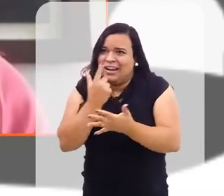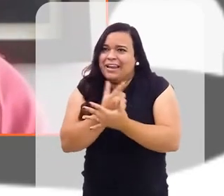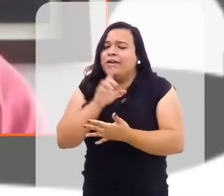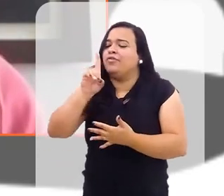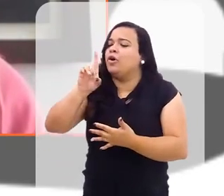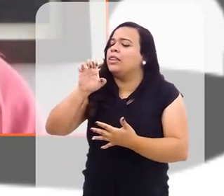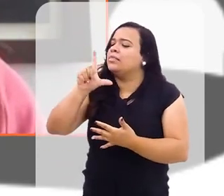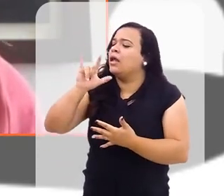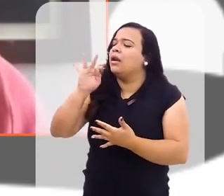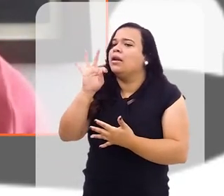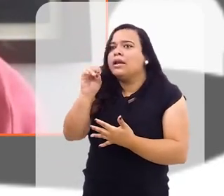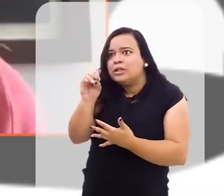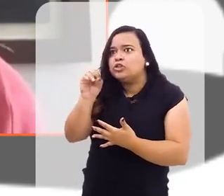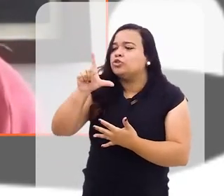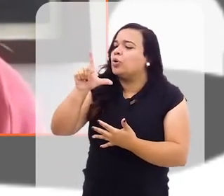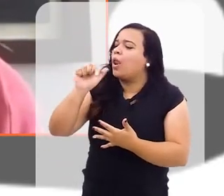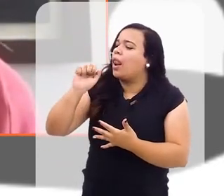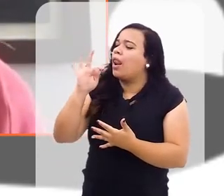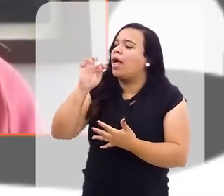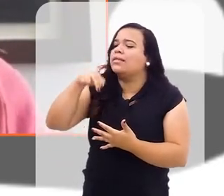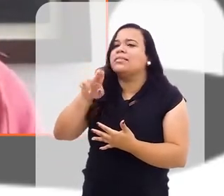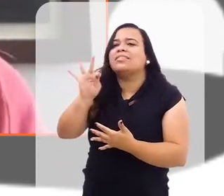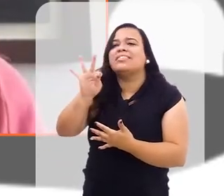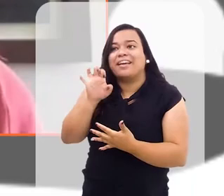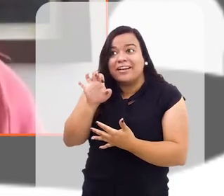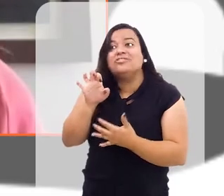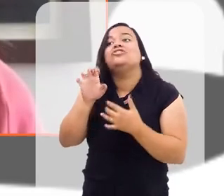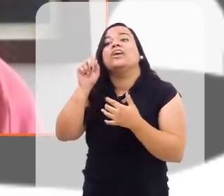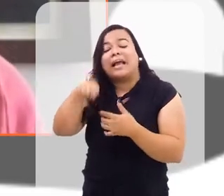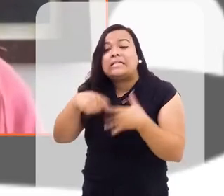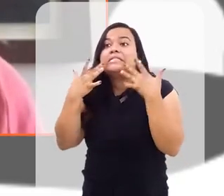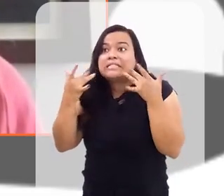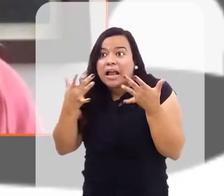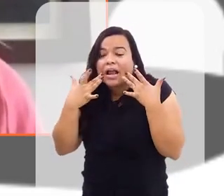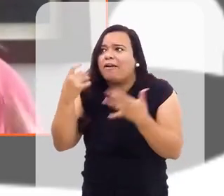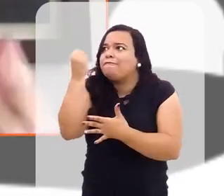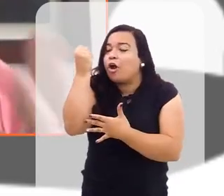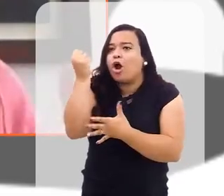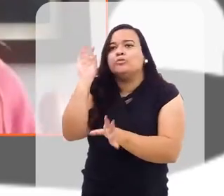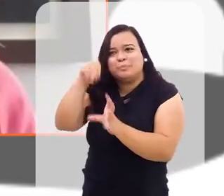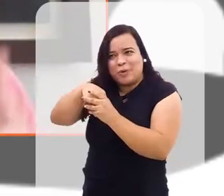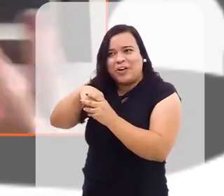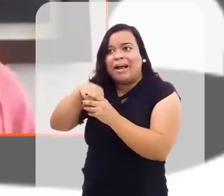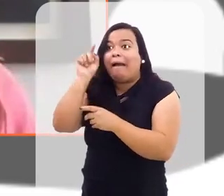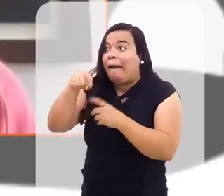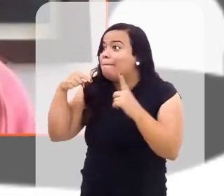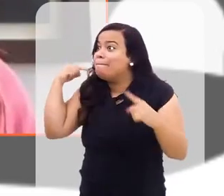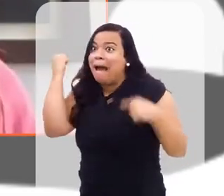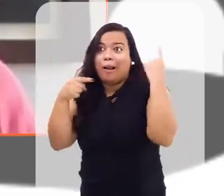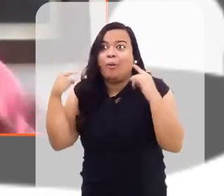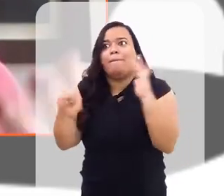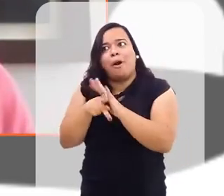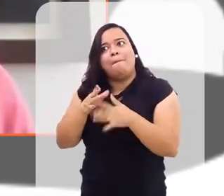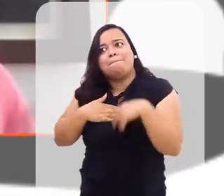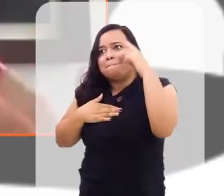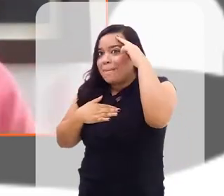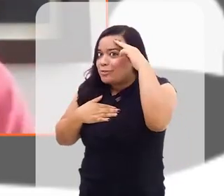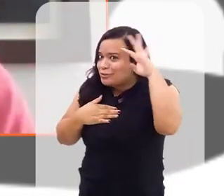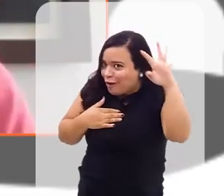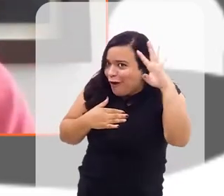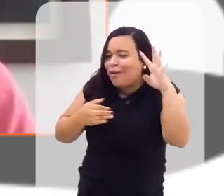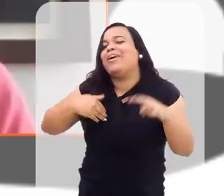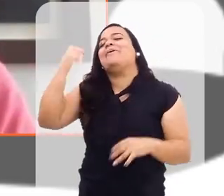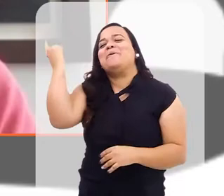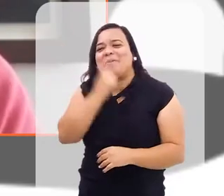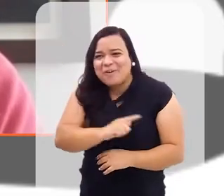livro Delito Latente, uma das cenas do livro foi de sonho, é uma cena completamente maluca, mas que eu